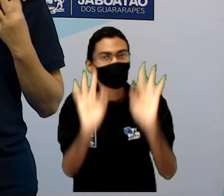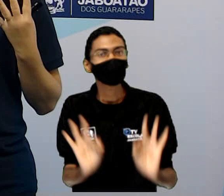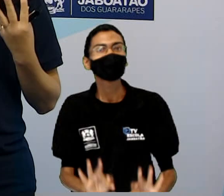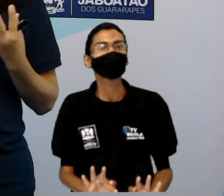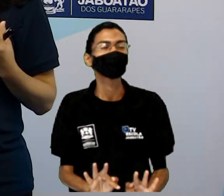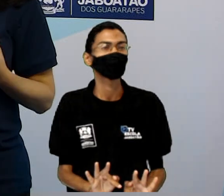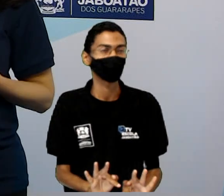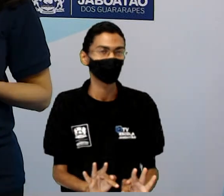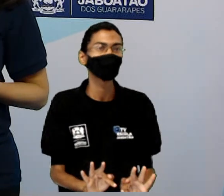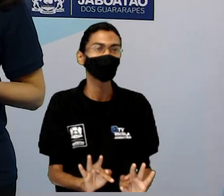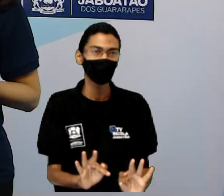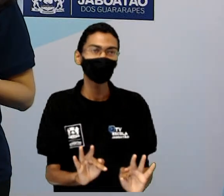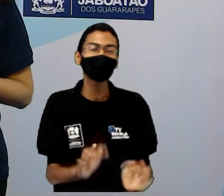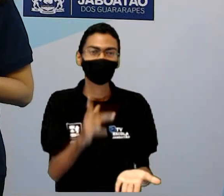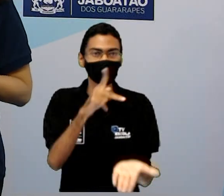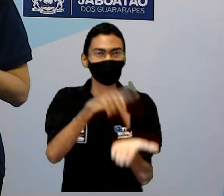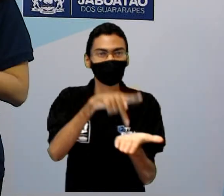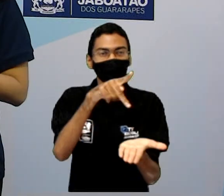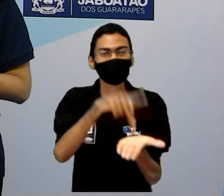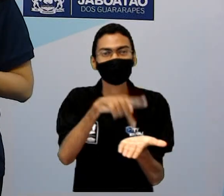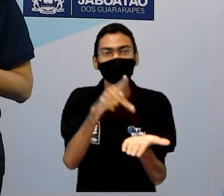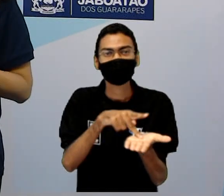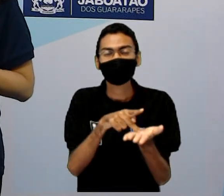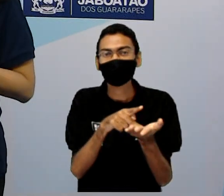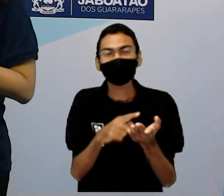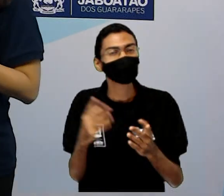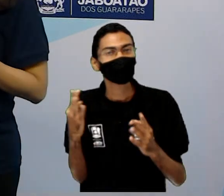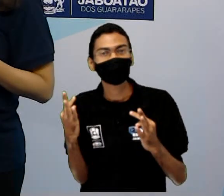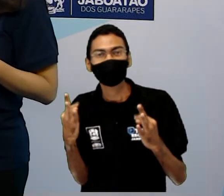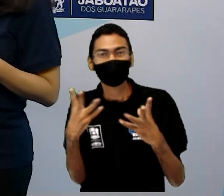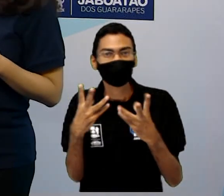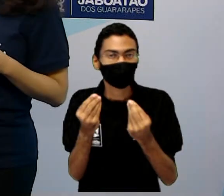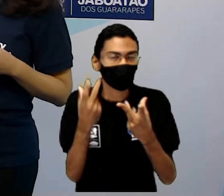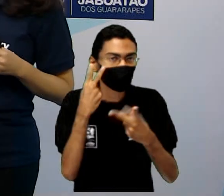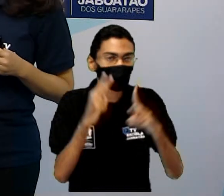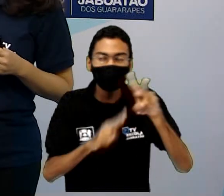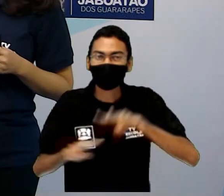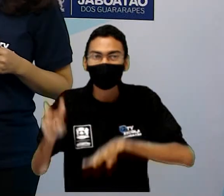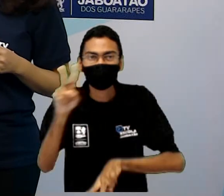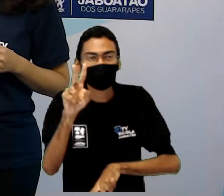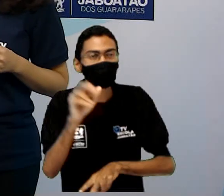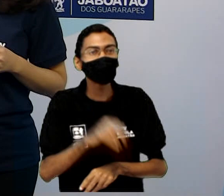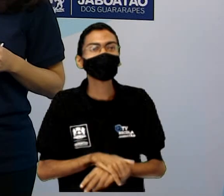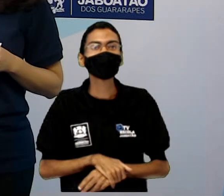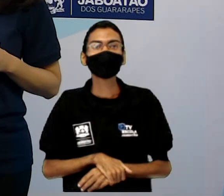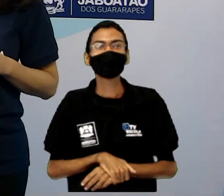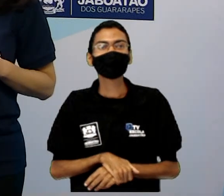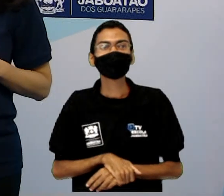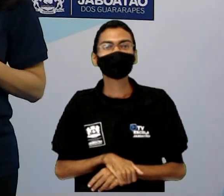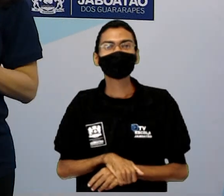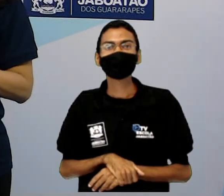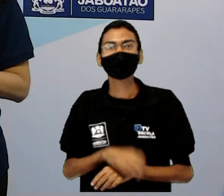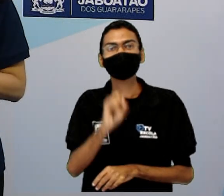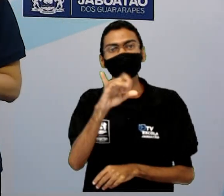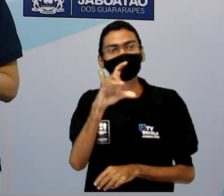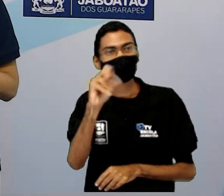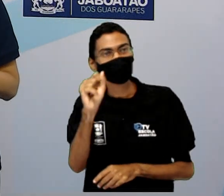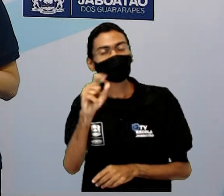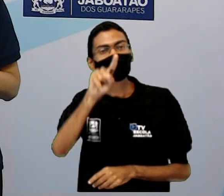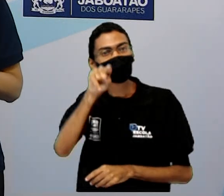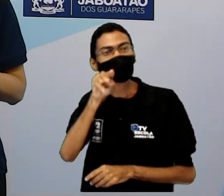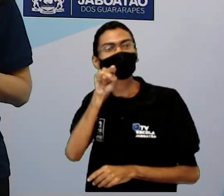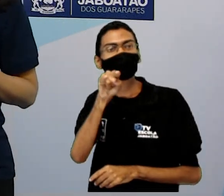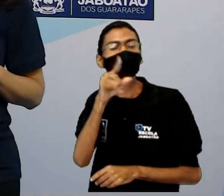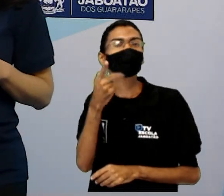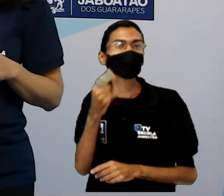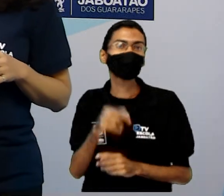de maneira geral, a gente está vendo que was vamos usar quando estiver no singular e were quando